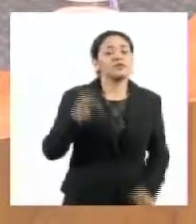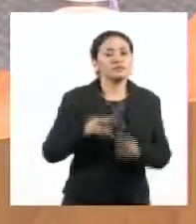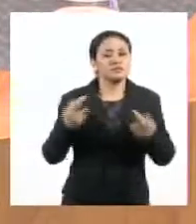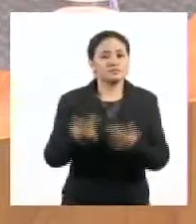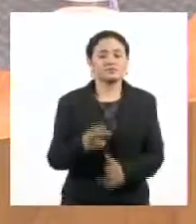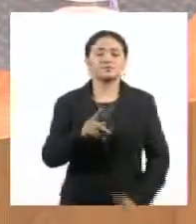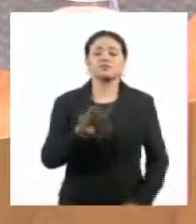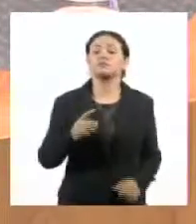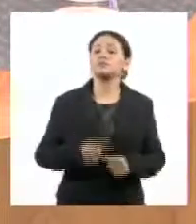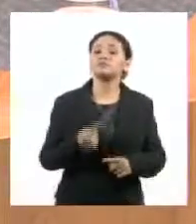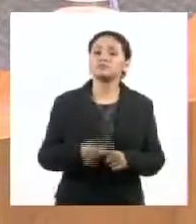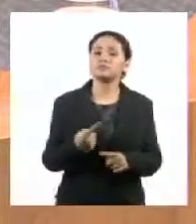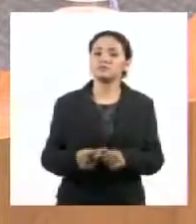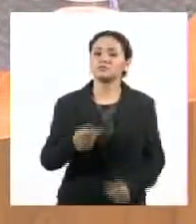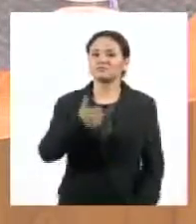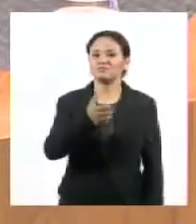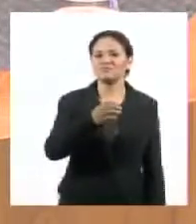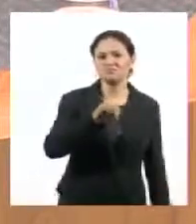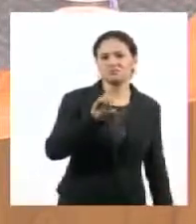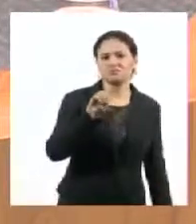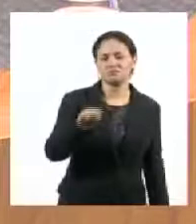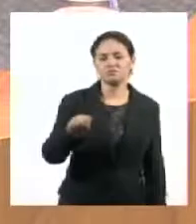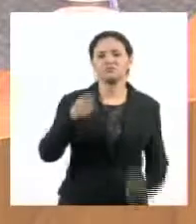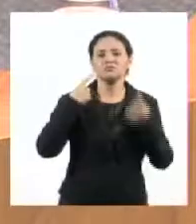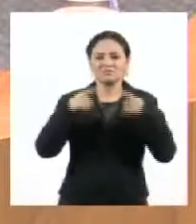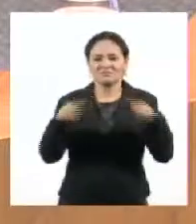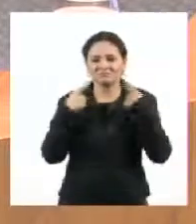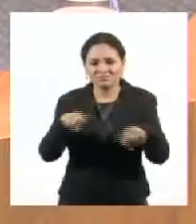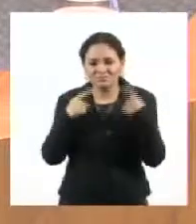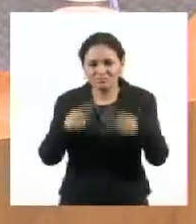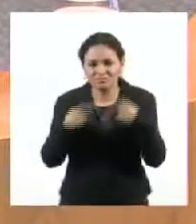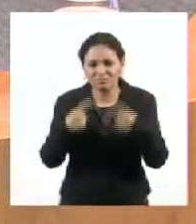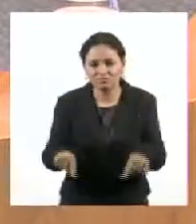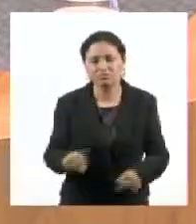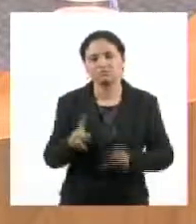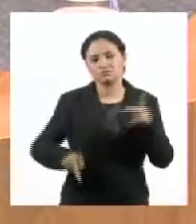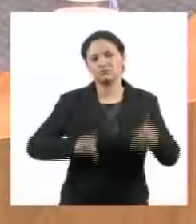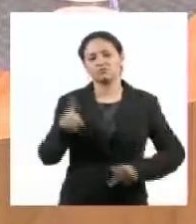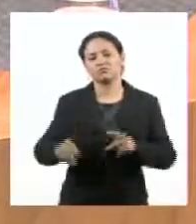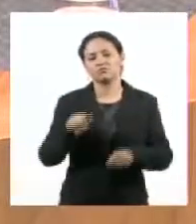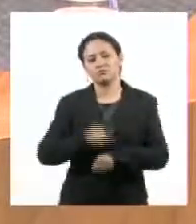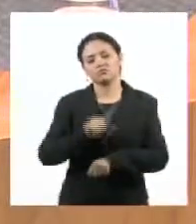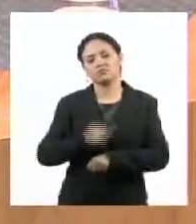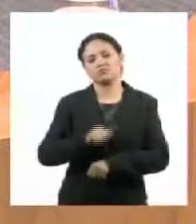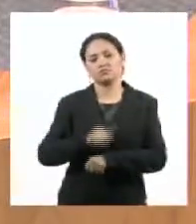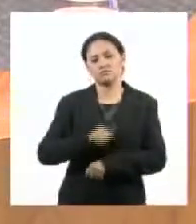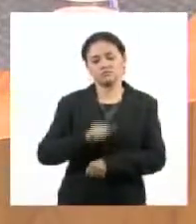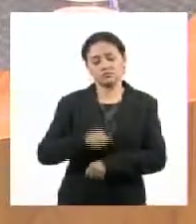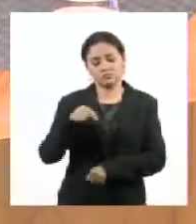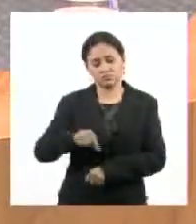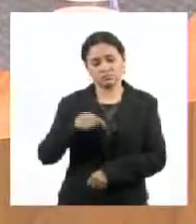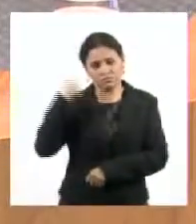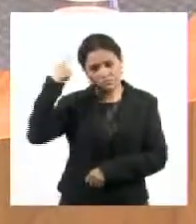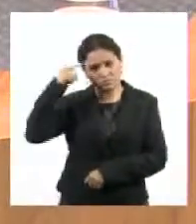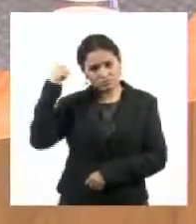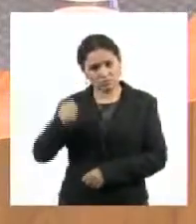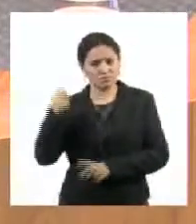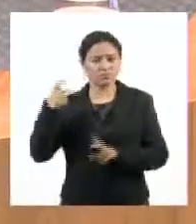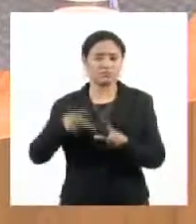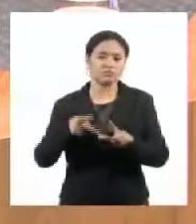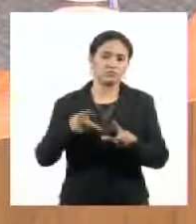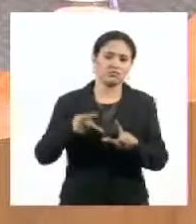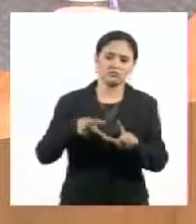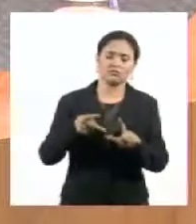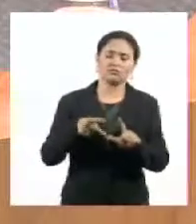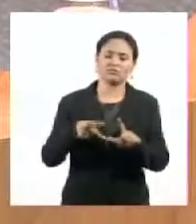108 reclamações da população mais pobre deste estado, principalmente de Passo do Miá e de Ribamar. E as reclamações davam conta